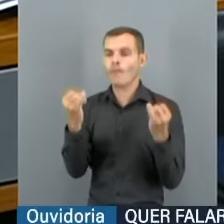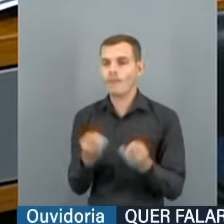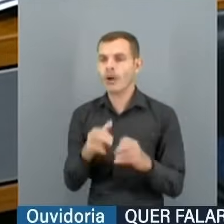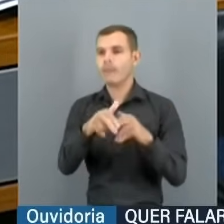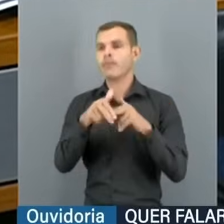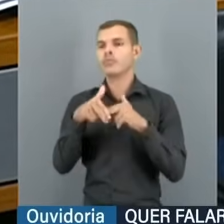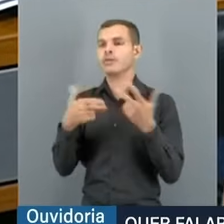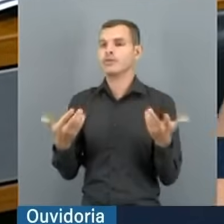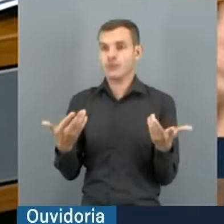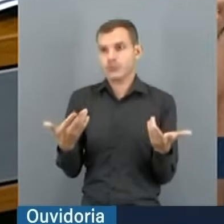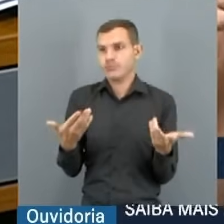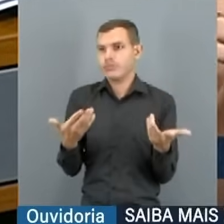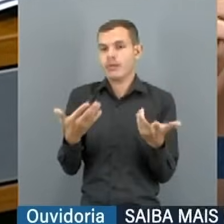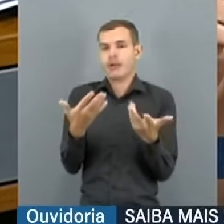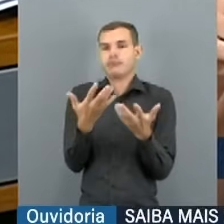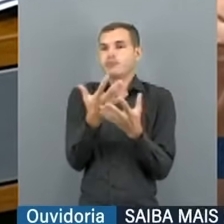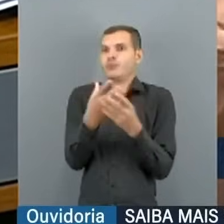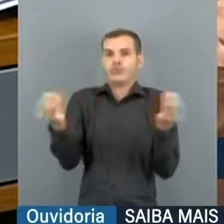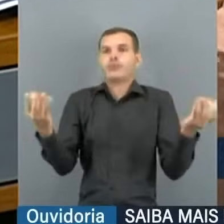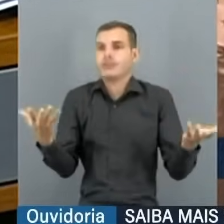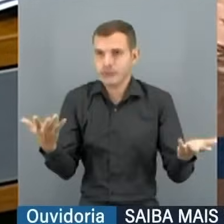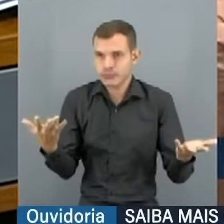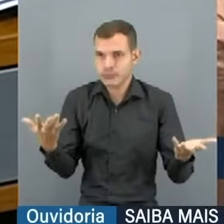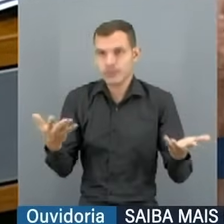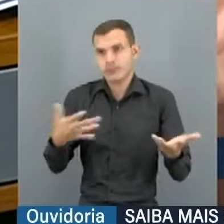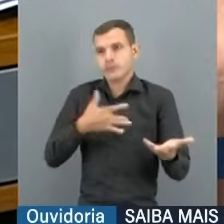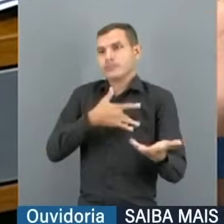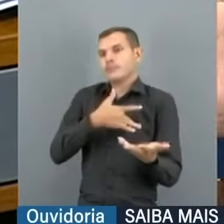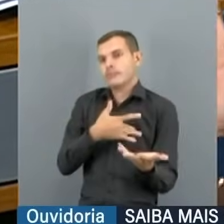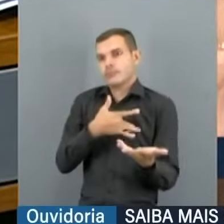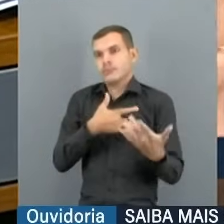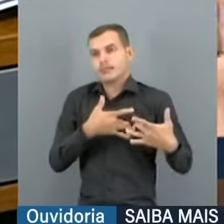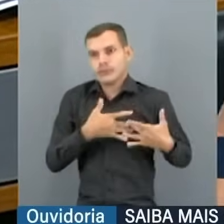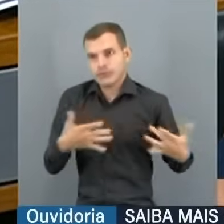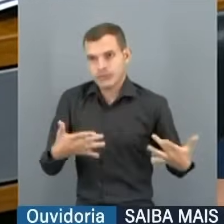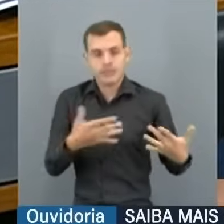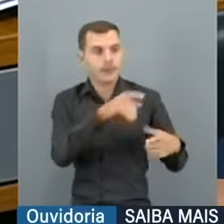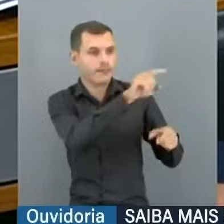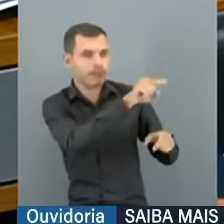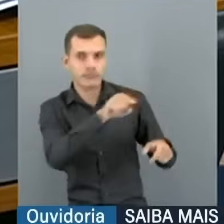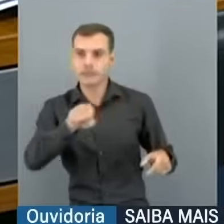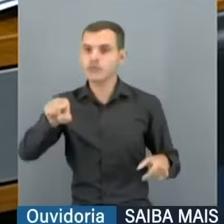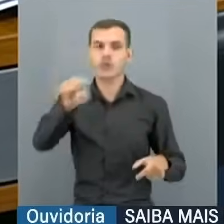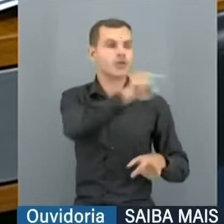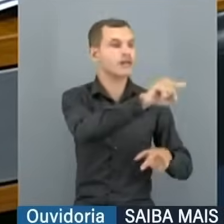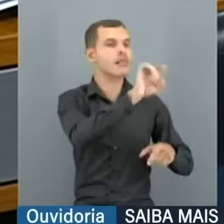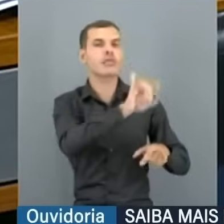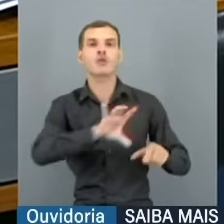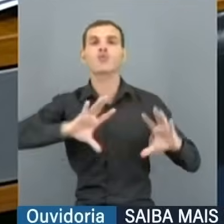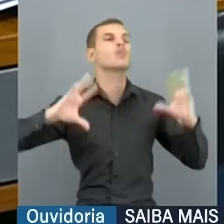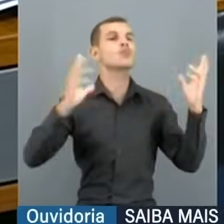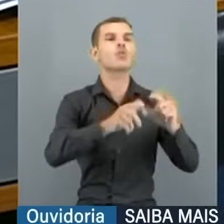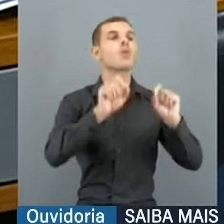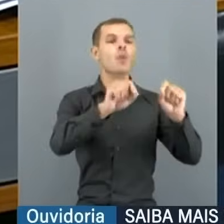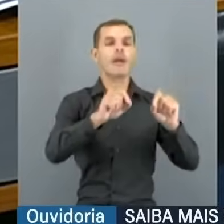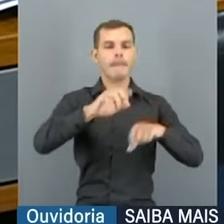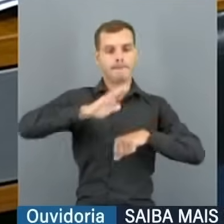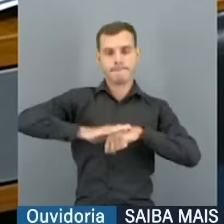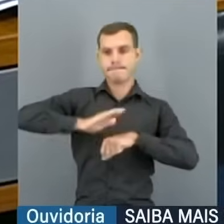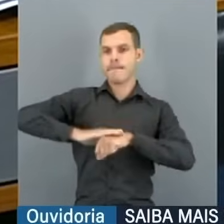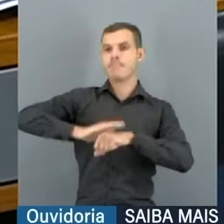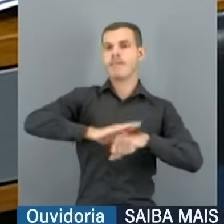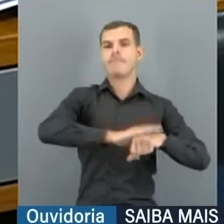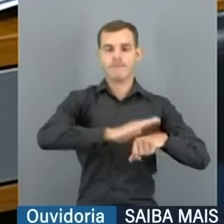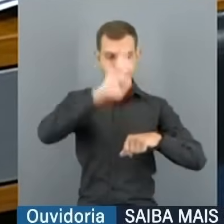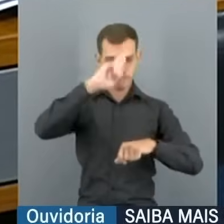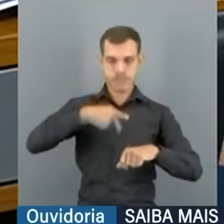Coitado! E tá todo mundo aqui, ó, cuidando de si, porque tem parlamentar envolvido. Nós não chegamos